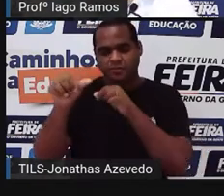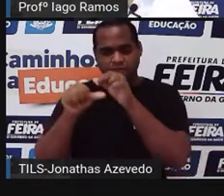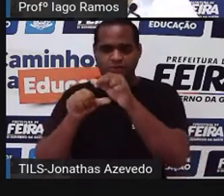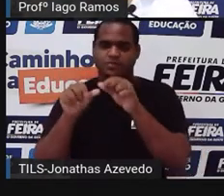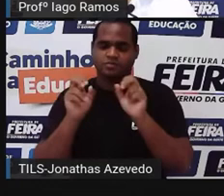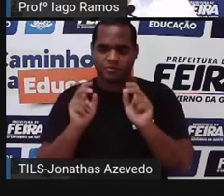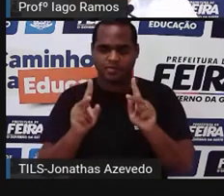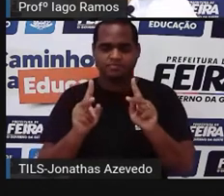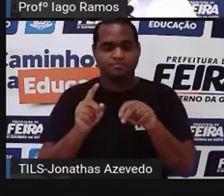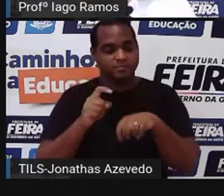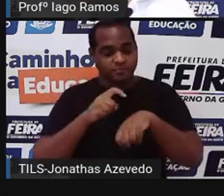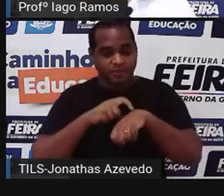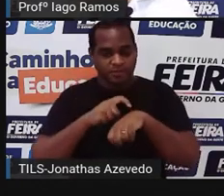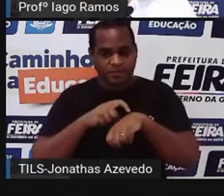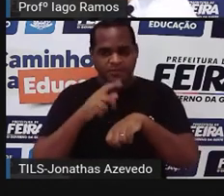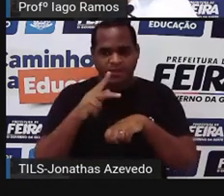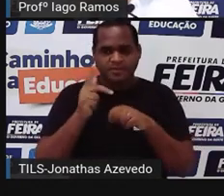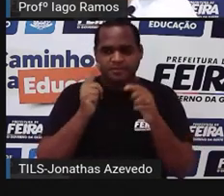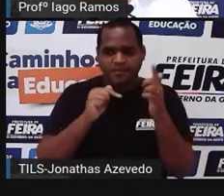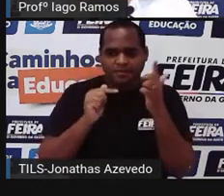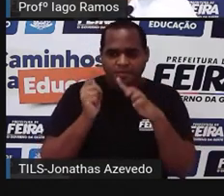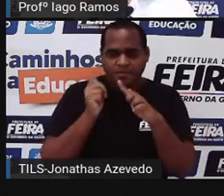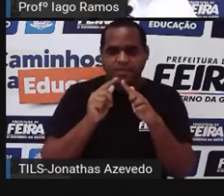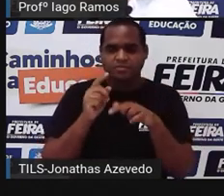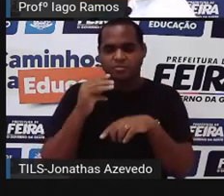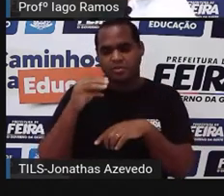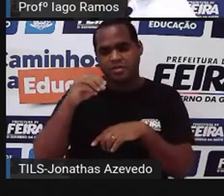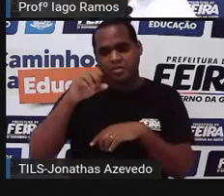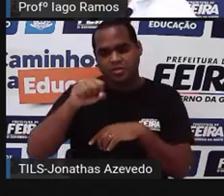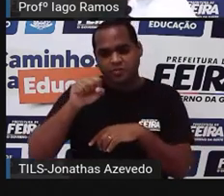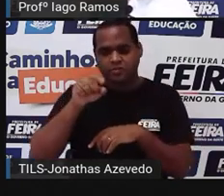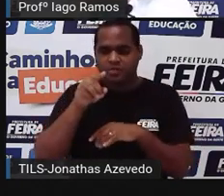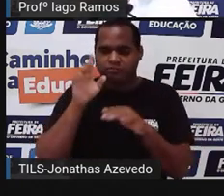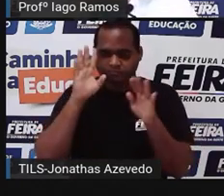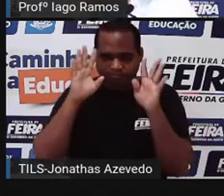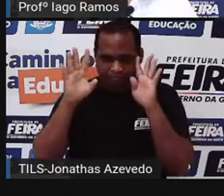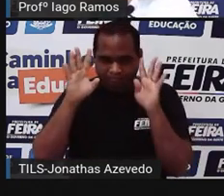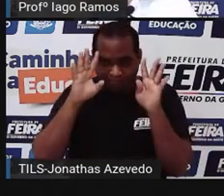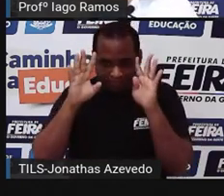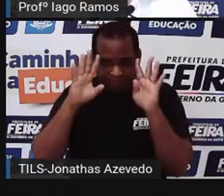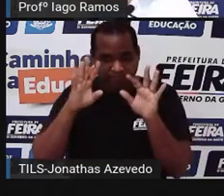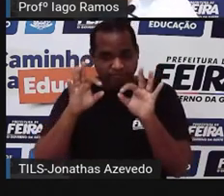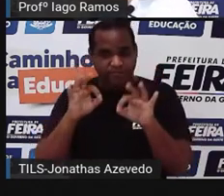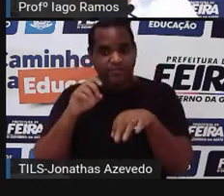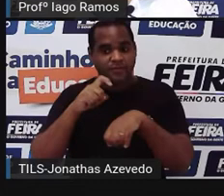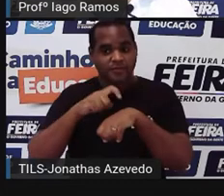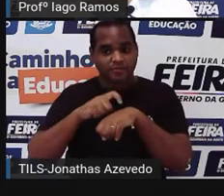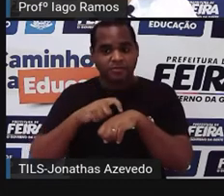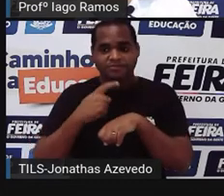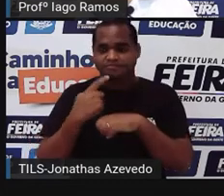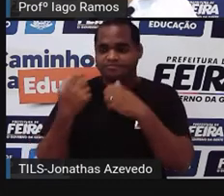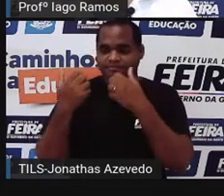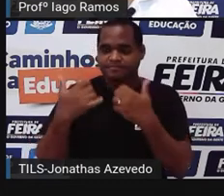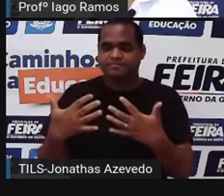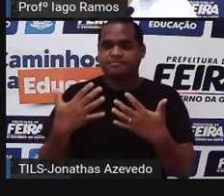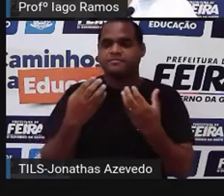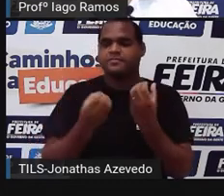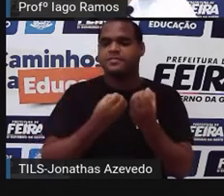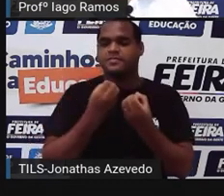deixa eu dar mais um tempinho para você aí mais uns 30 segundos o tempo que eu tô falando aqui você tá